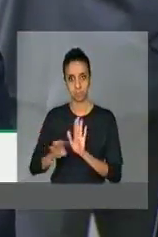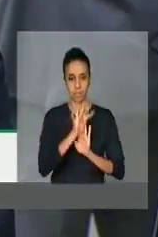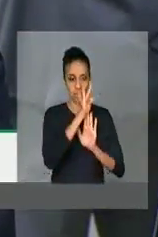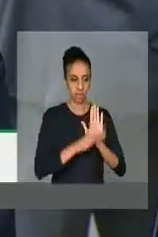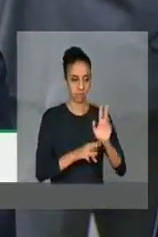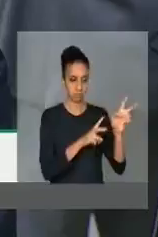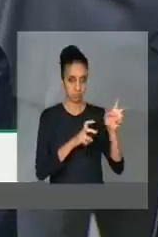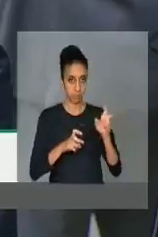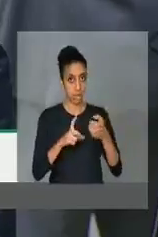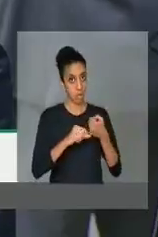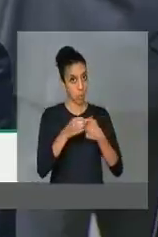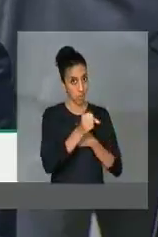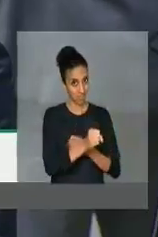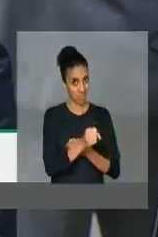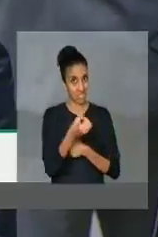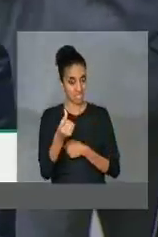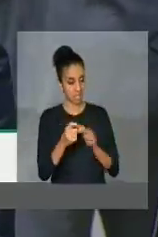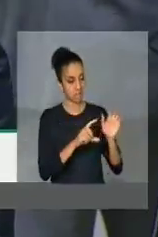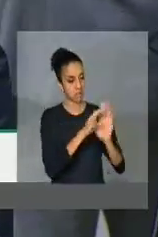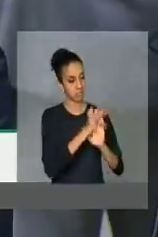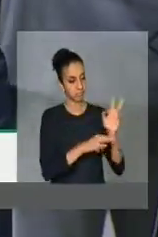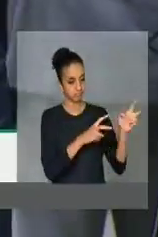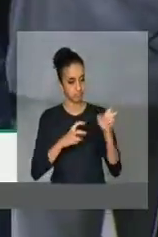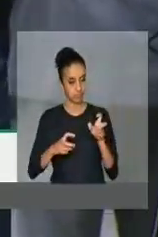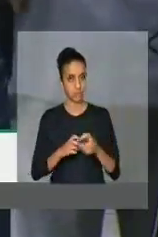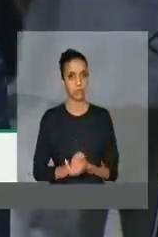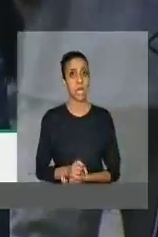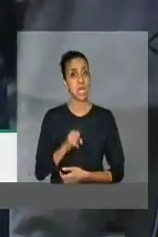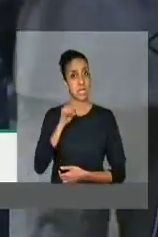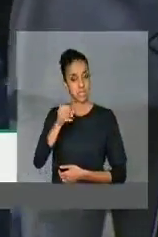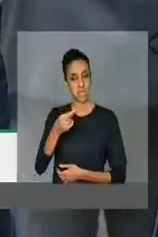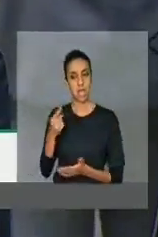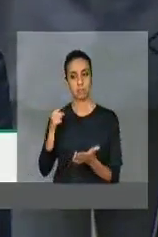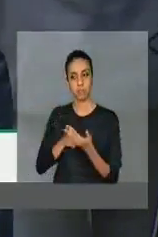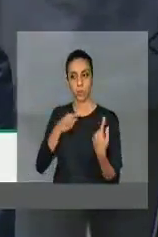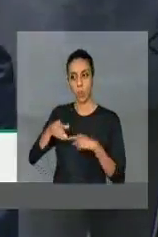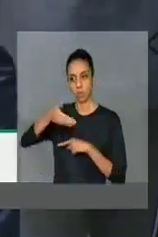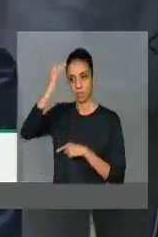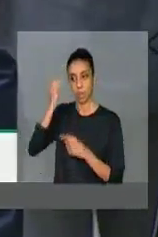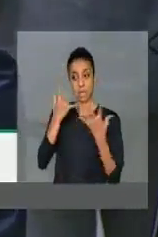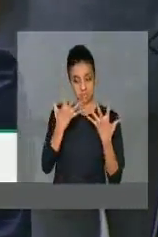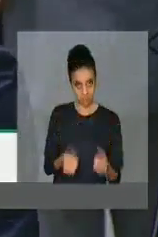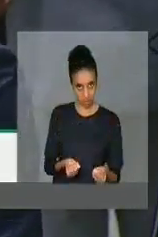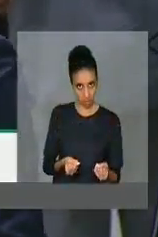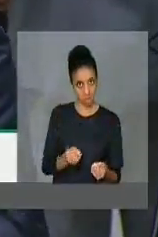artigo 86 diz claro, admitida a acusação contra o presidente da República,